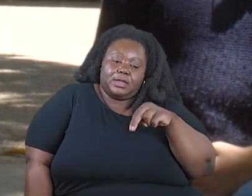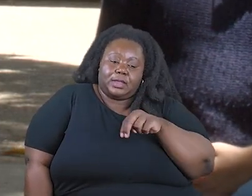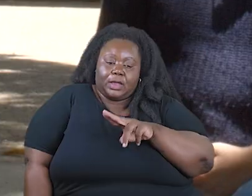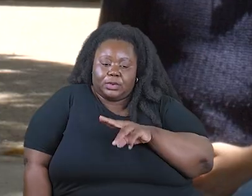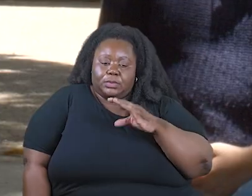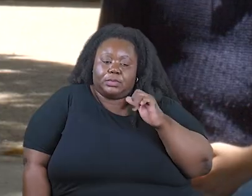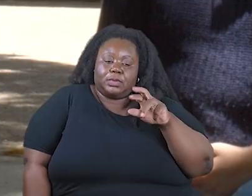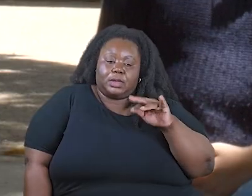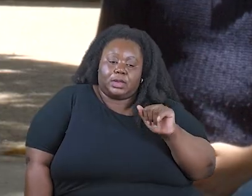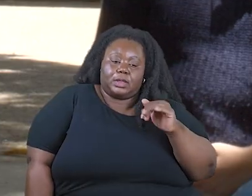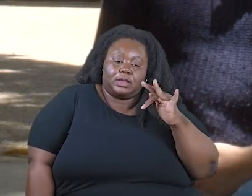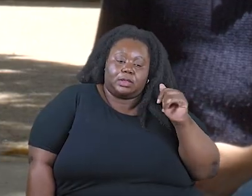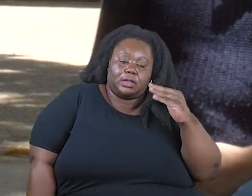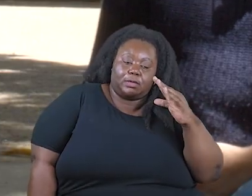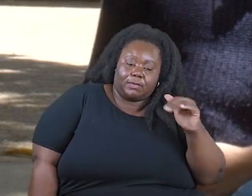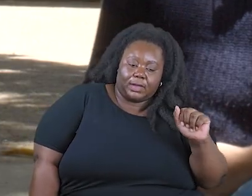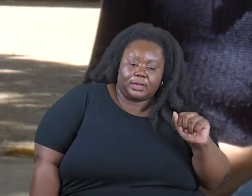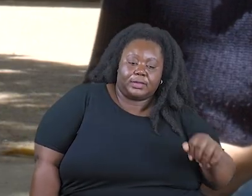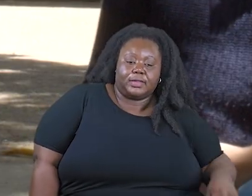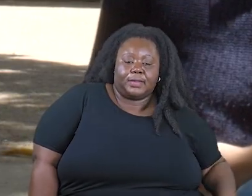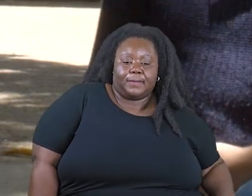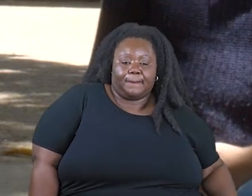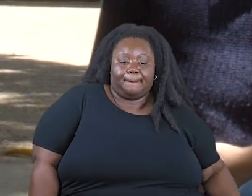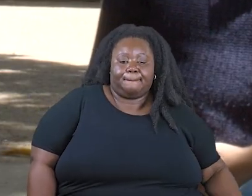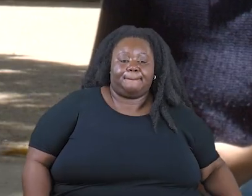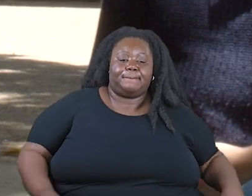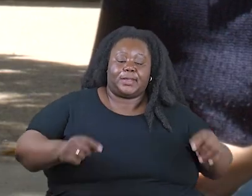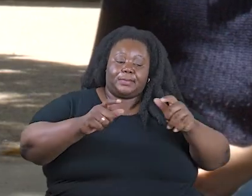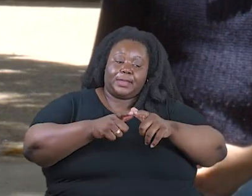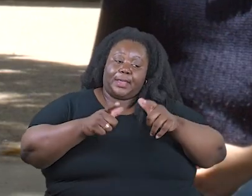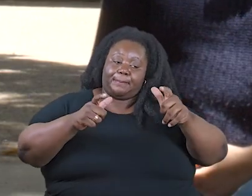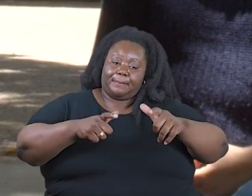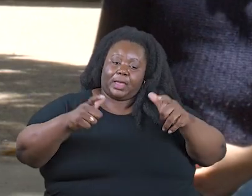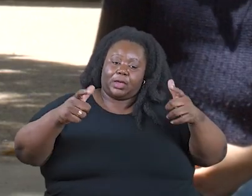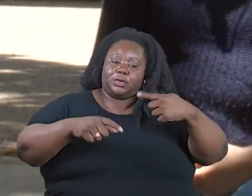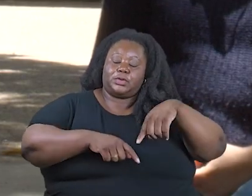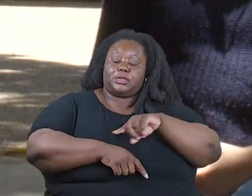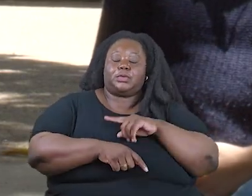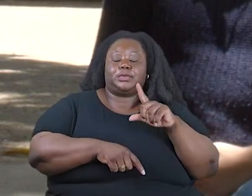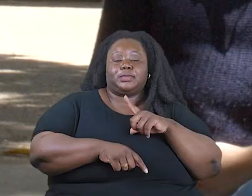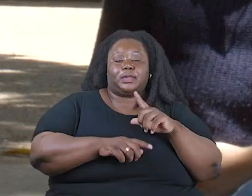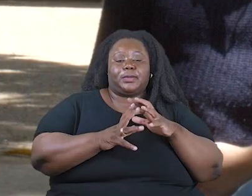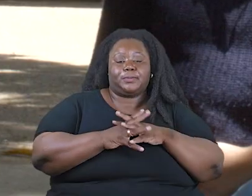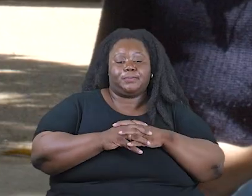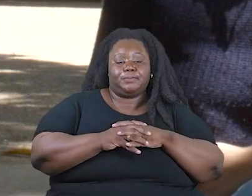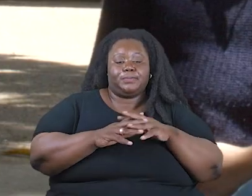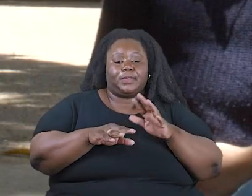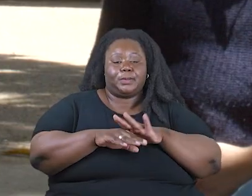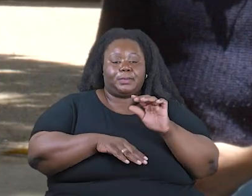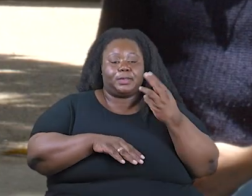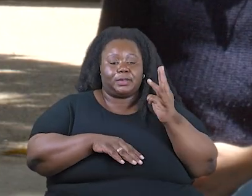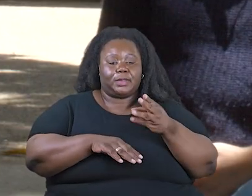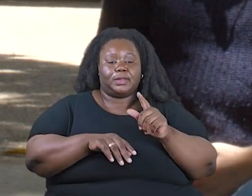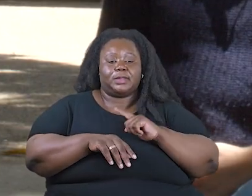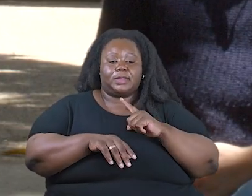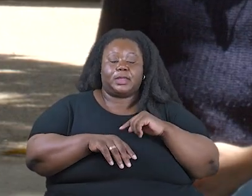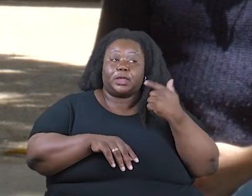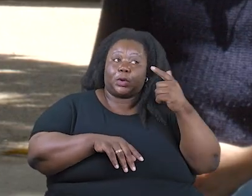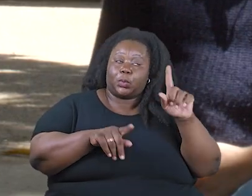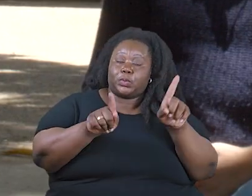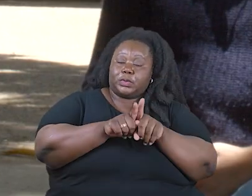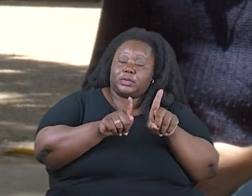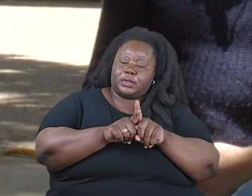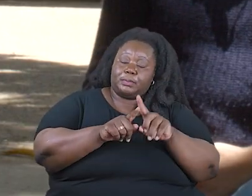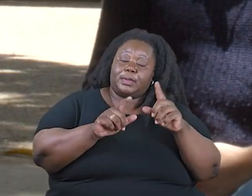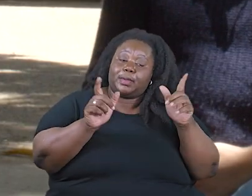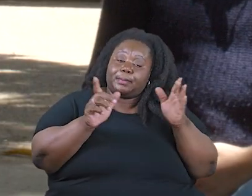da NU, da Canastra, da Faísca, né? Que são as 3 maiores que a gente tem. Além dessas 3 maiores, a gente também tem